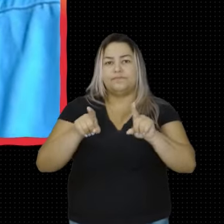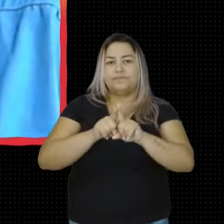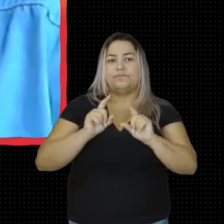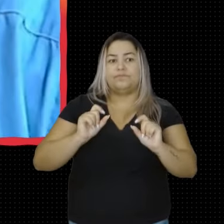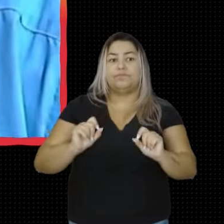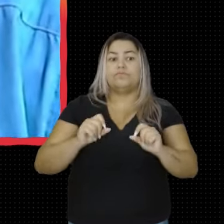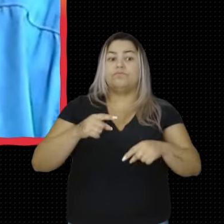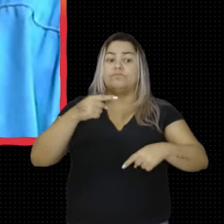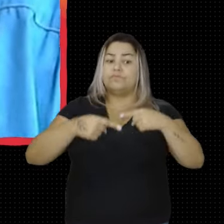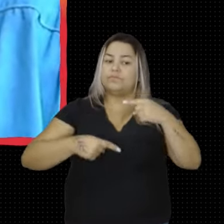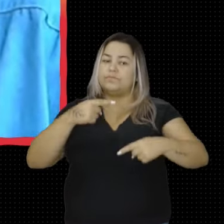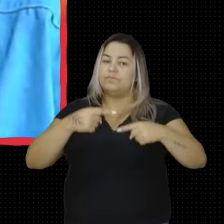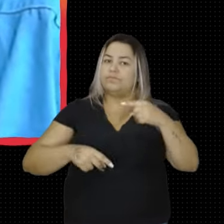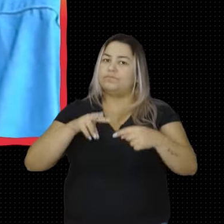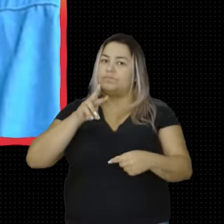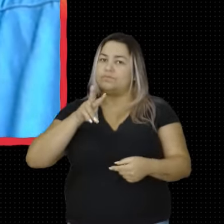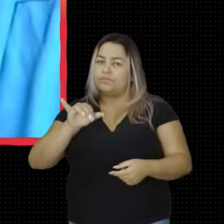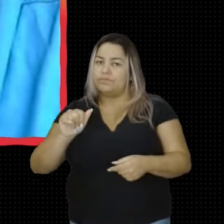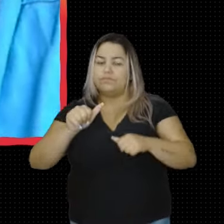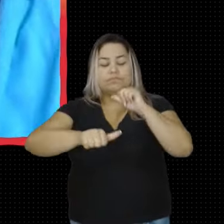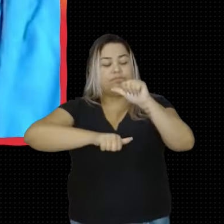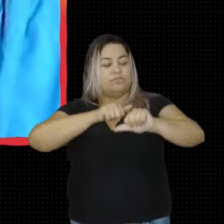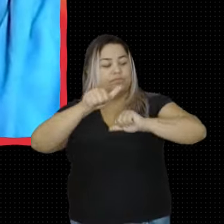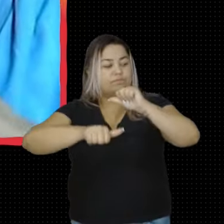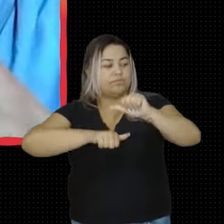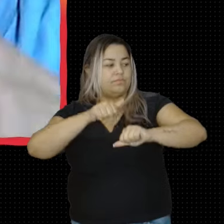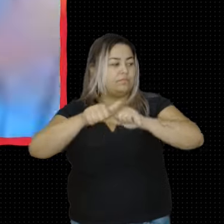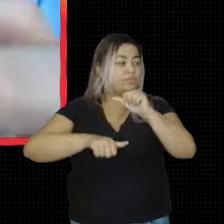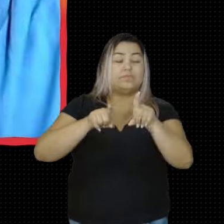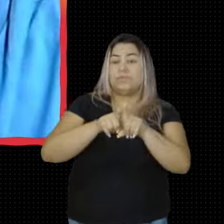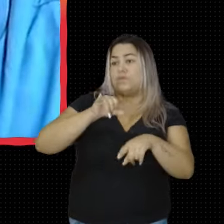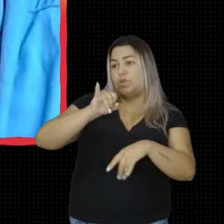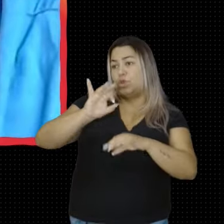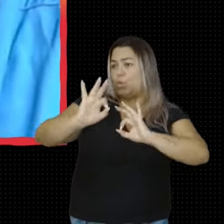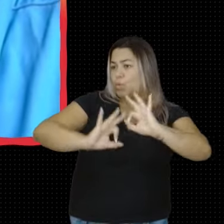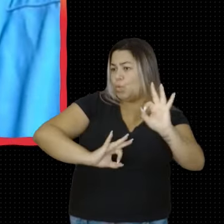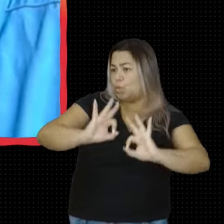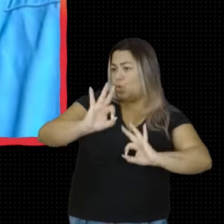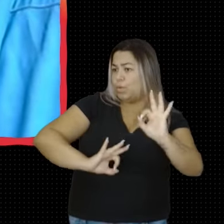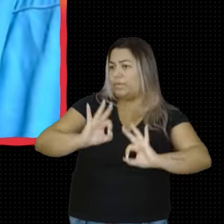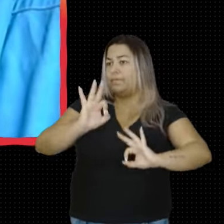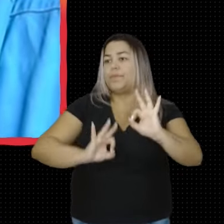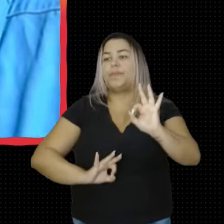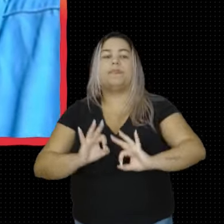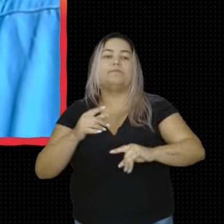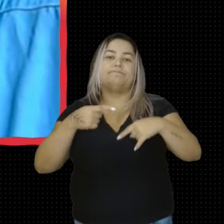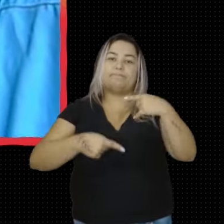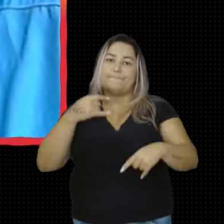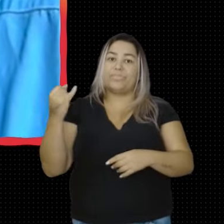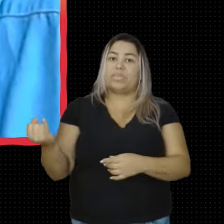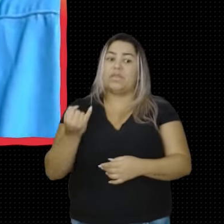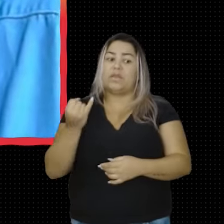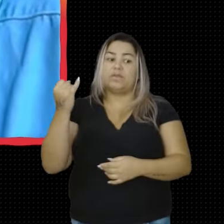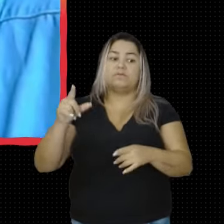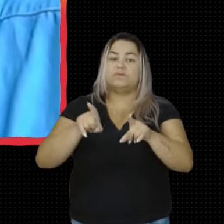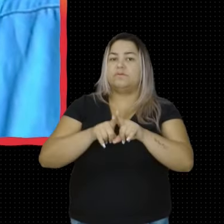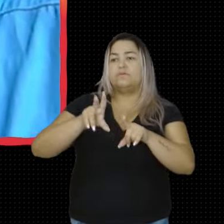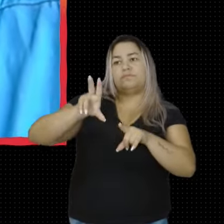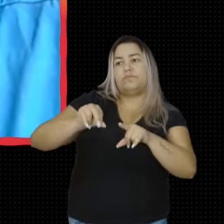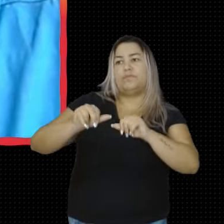condições políticas vão mudando, o PT vai se ajustando a essas condições políticas, mas o importante é não mudar de